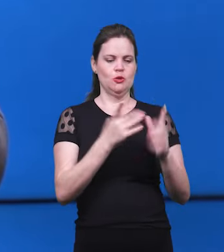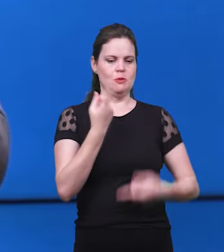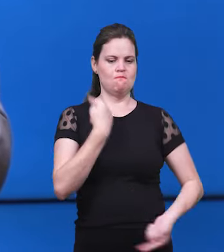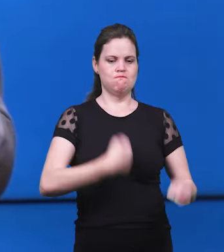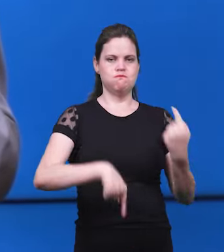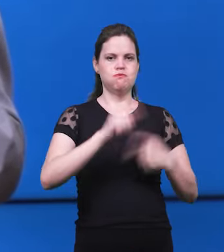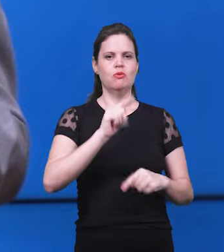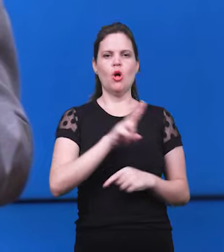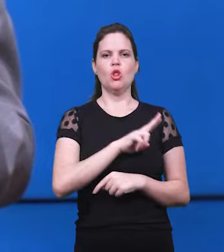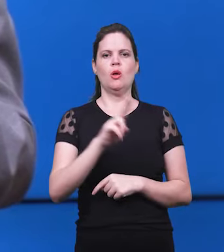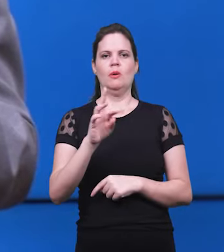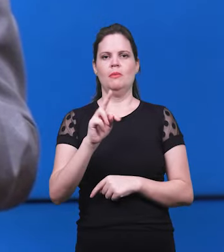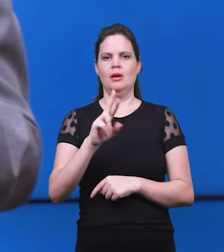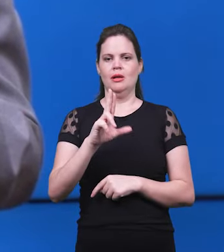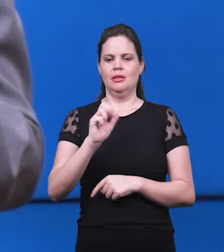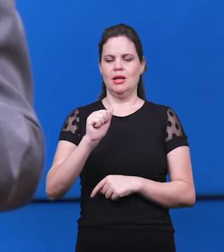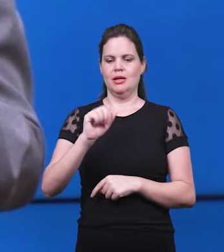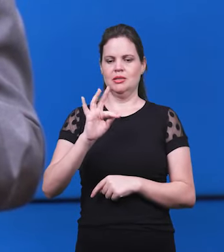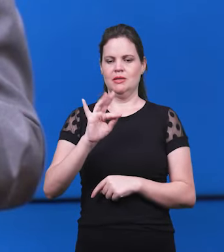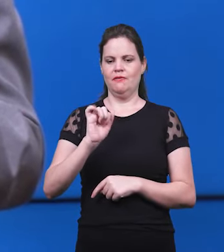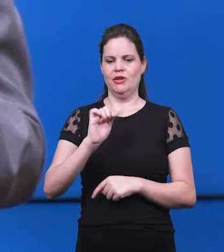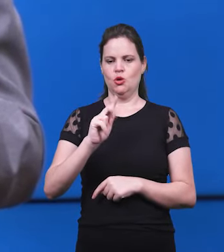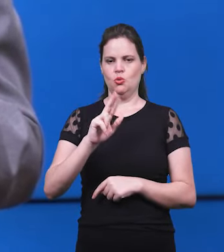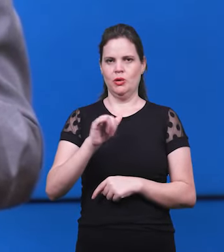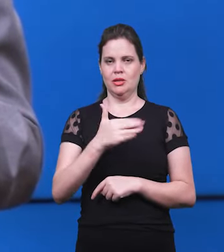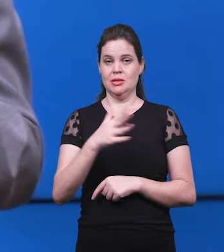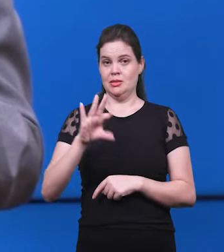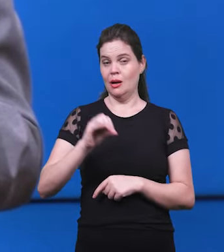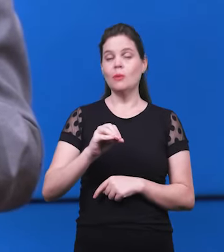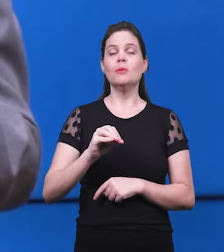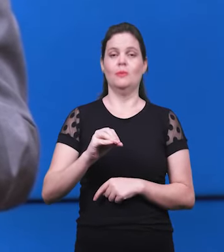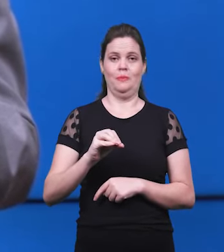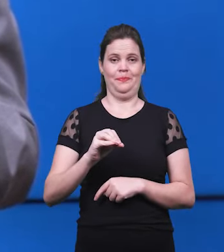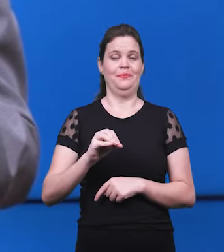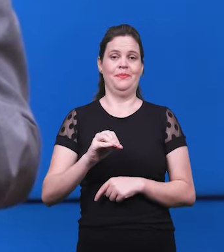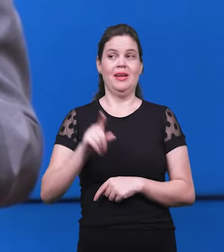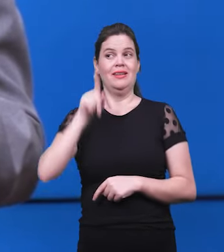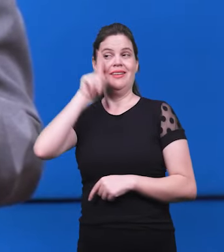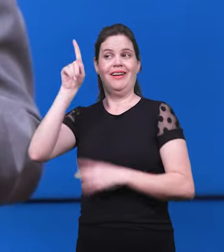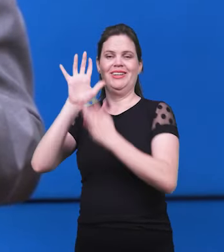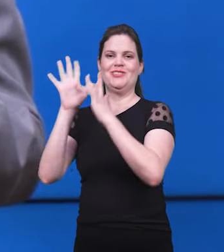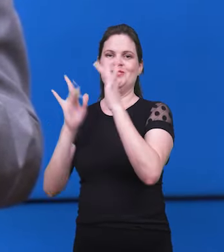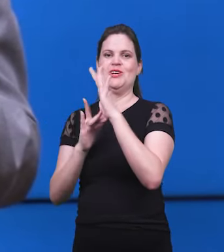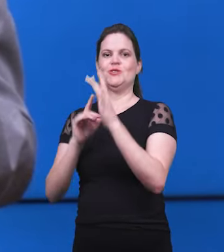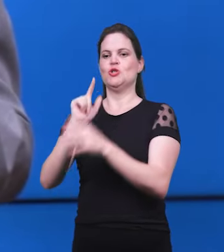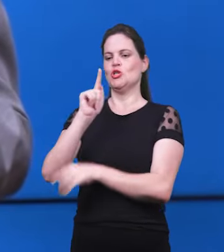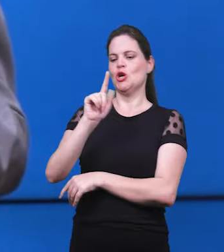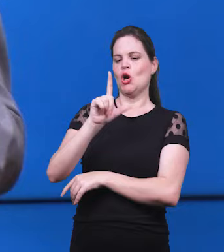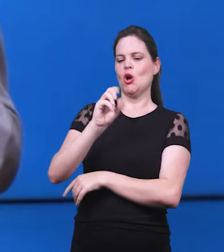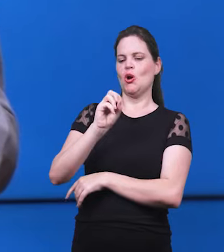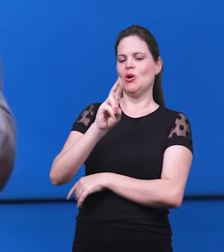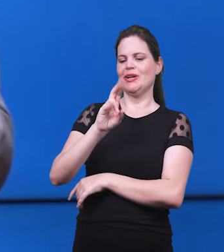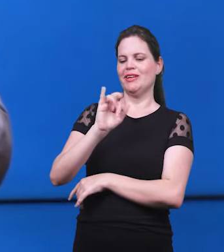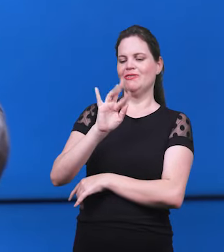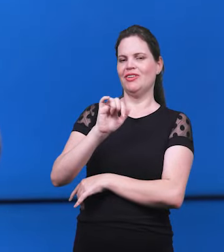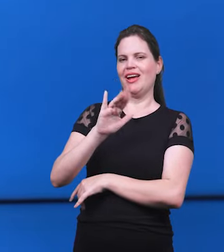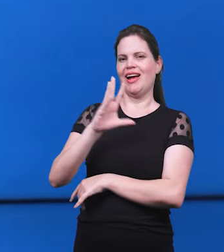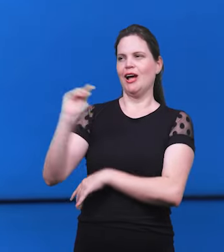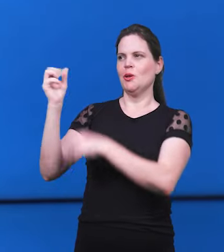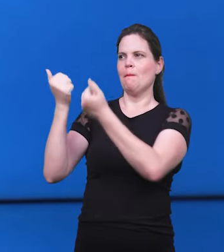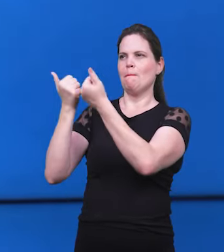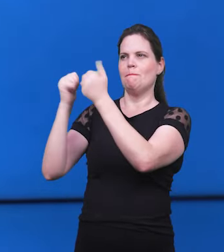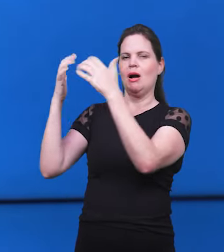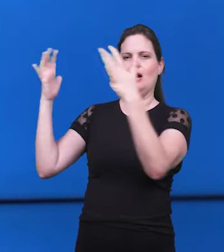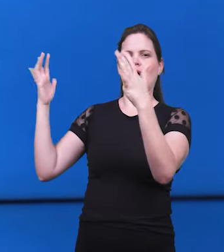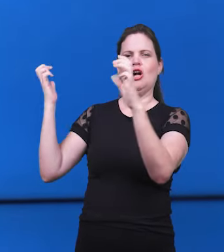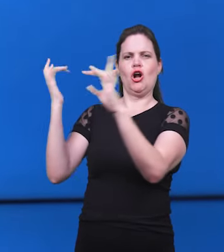Portanto, João teve essa capacidade, ou seja, teve essa possibilidade, esse privilégio, e vai ser exatamente